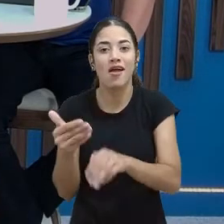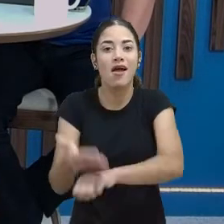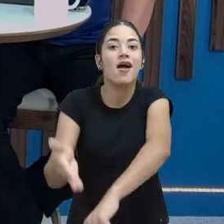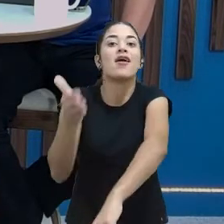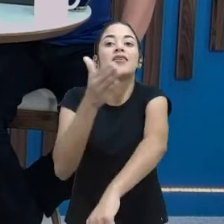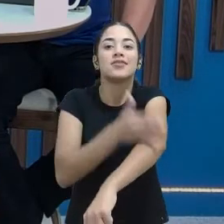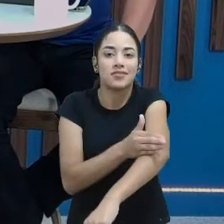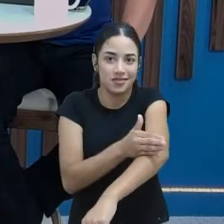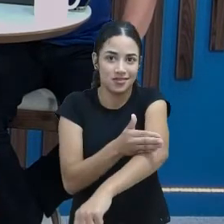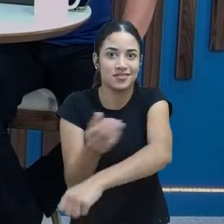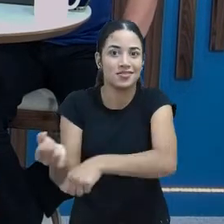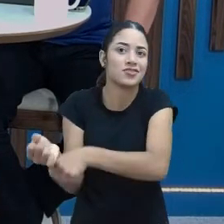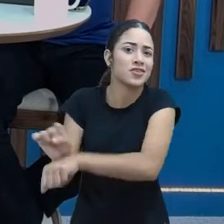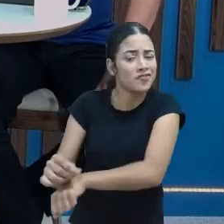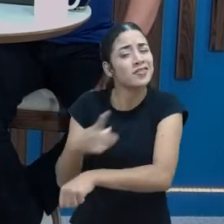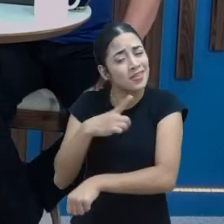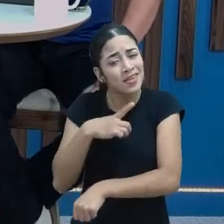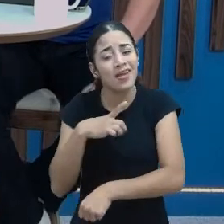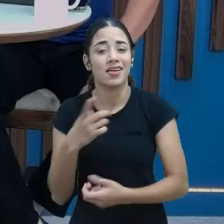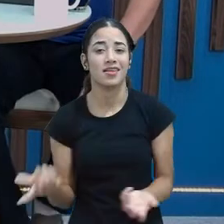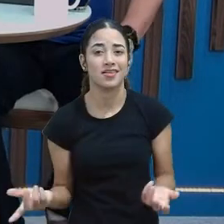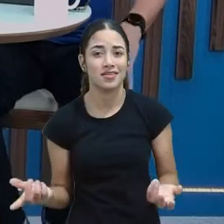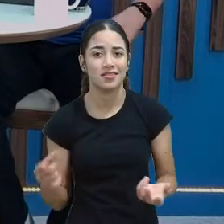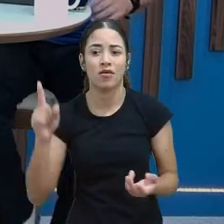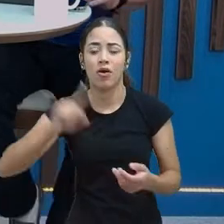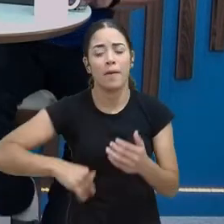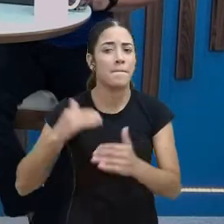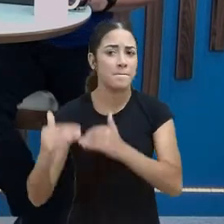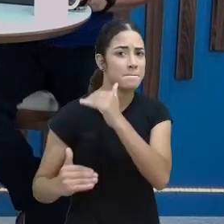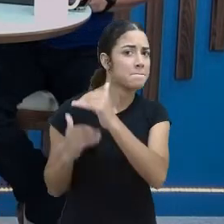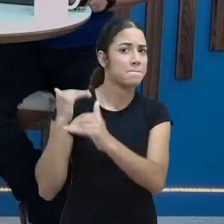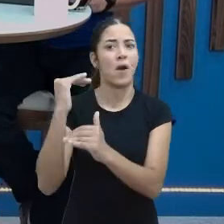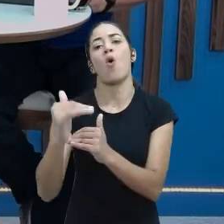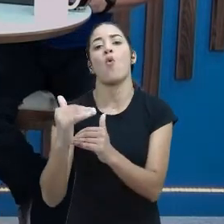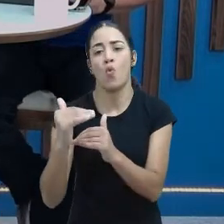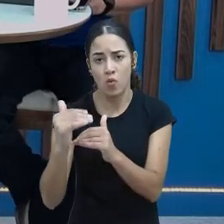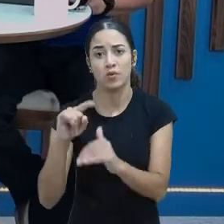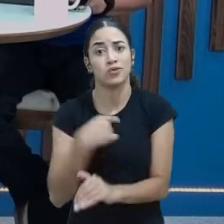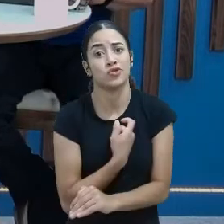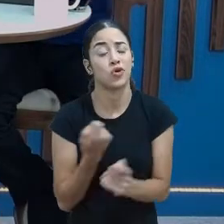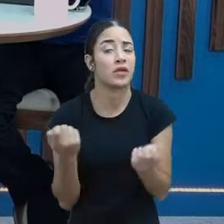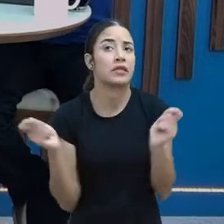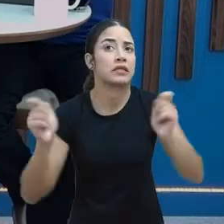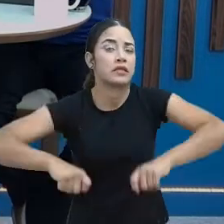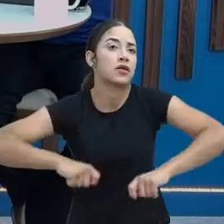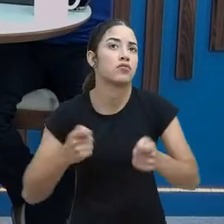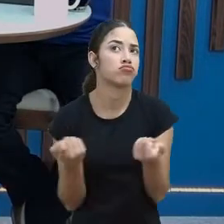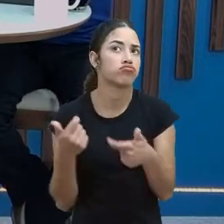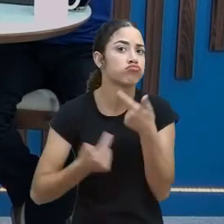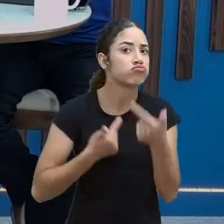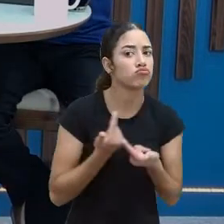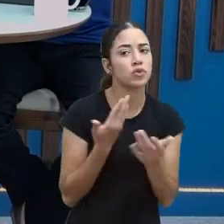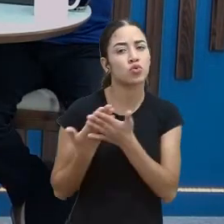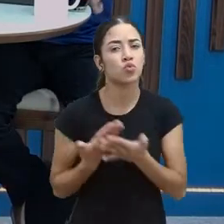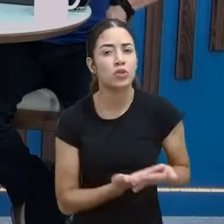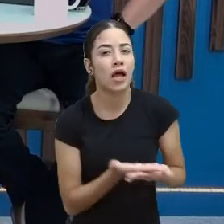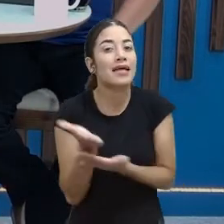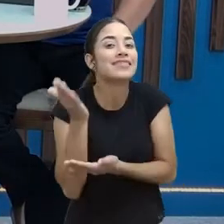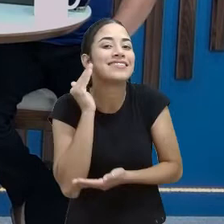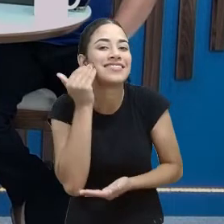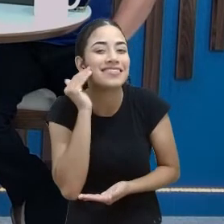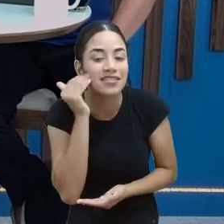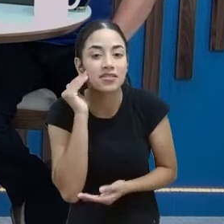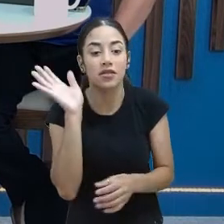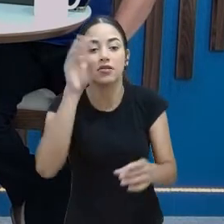da escravidão. Sim, né? Então, é um avanço muito grande a gente poder trabalhar, né, essa perspectiva dentro